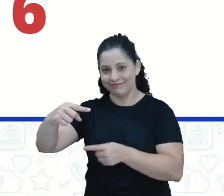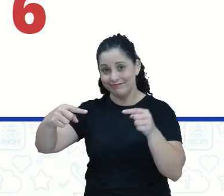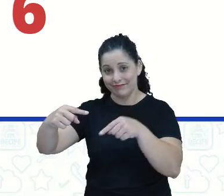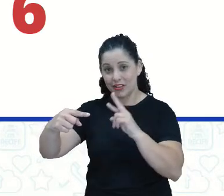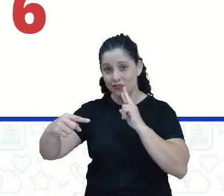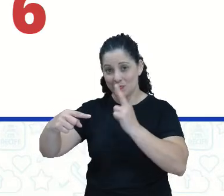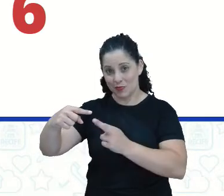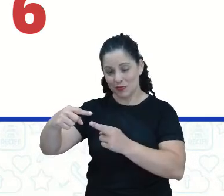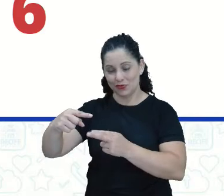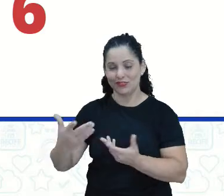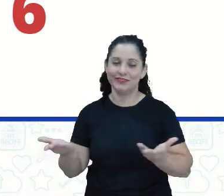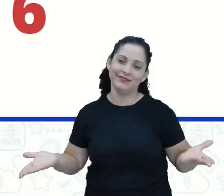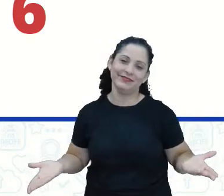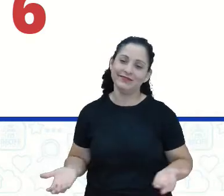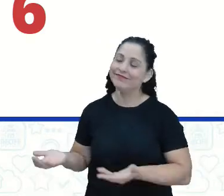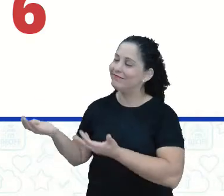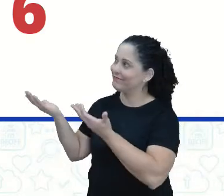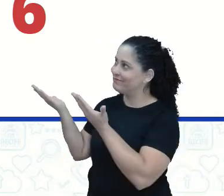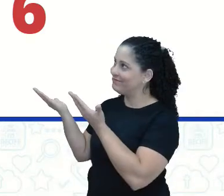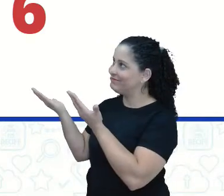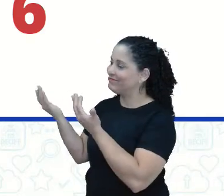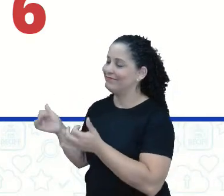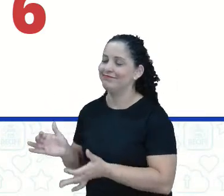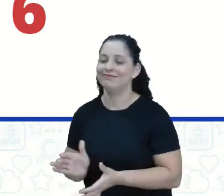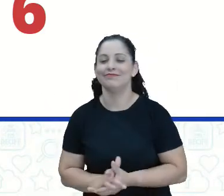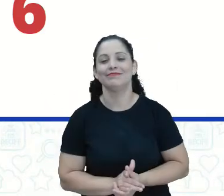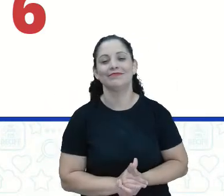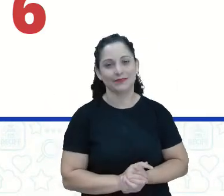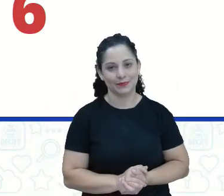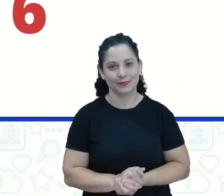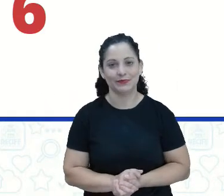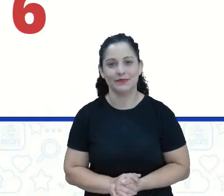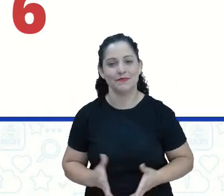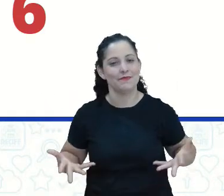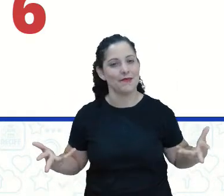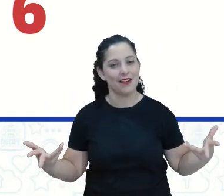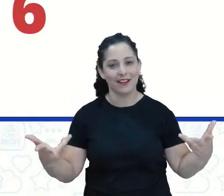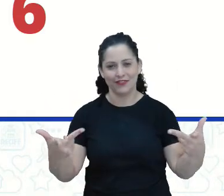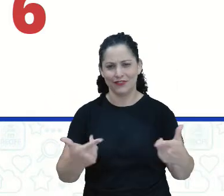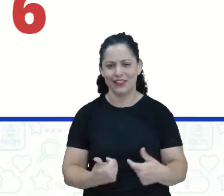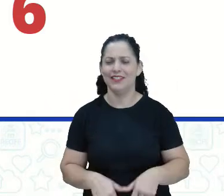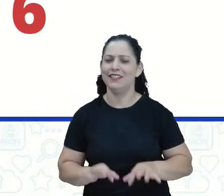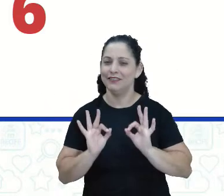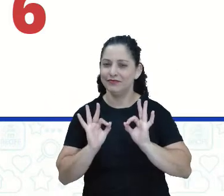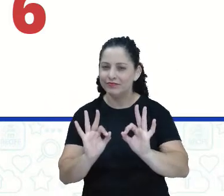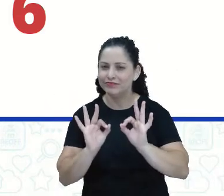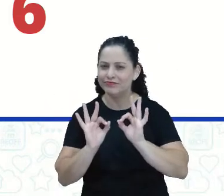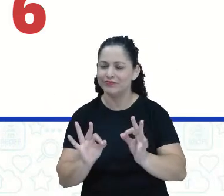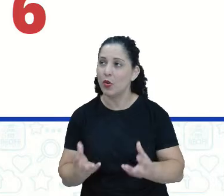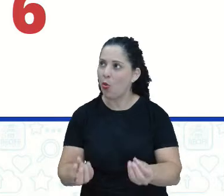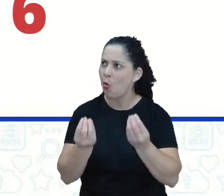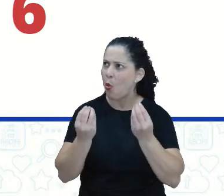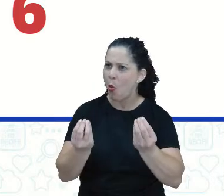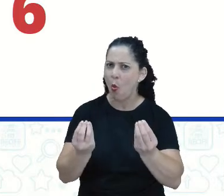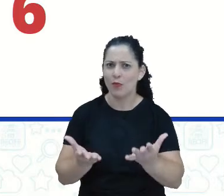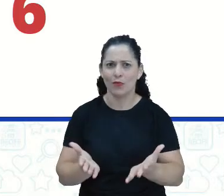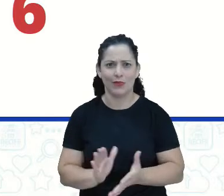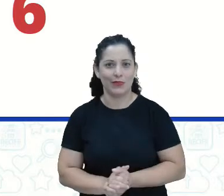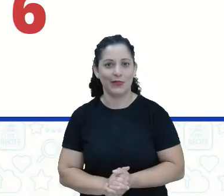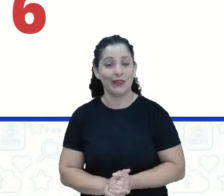Eita! Então, fica 2 mais 3 igual a 5 sextos. Maravilha! Ricardinho, não que tirasse isso.